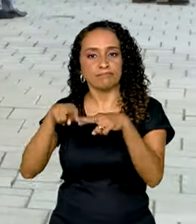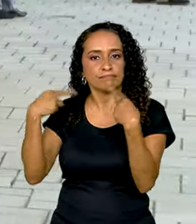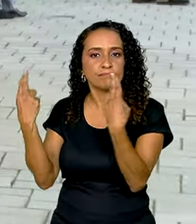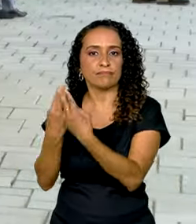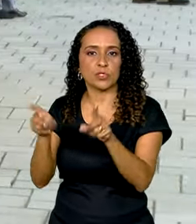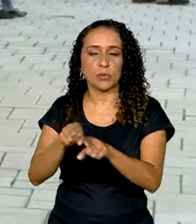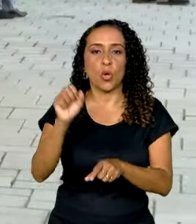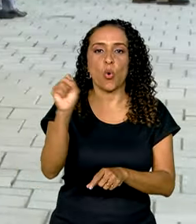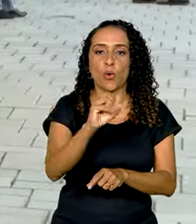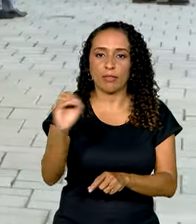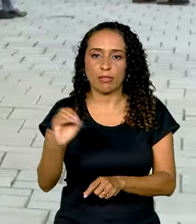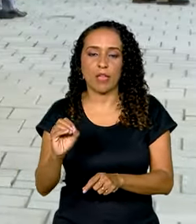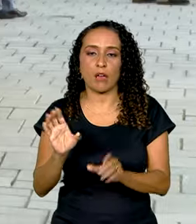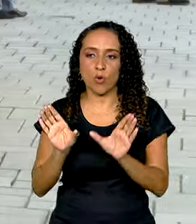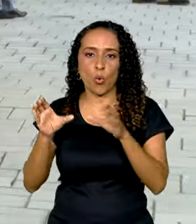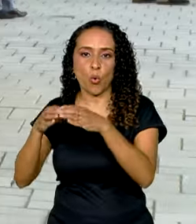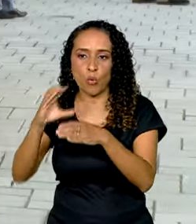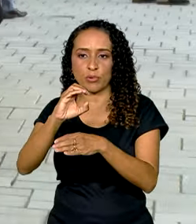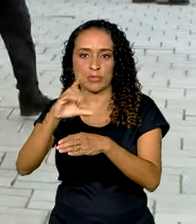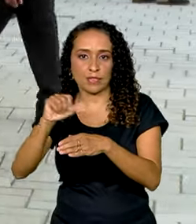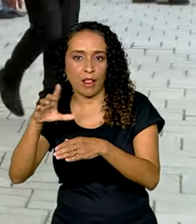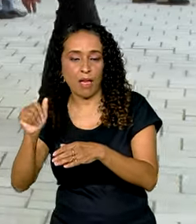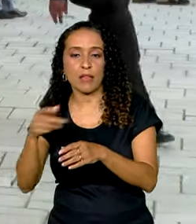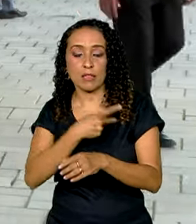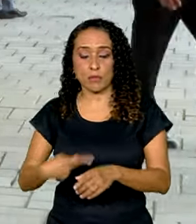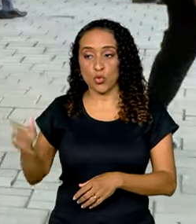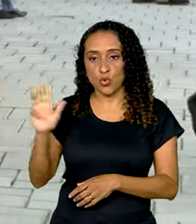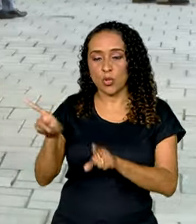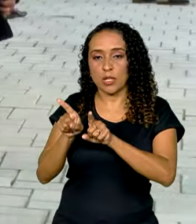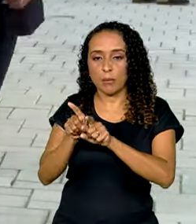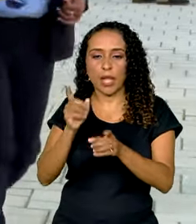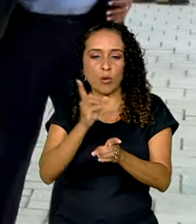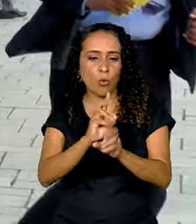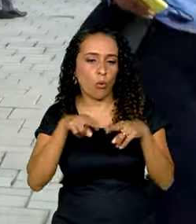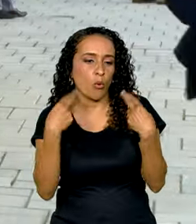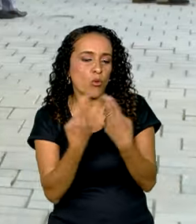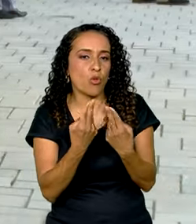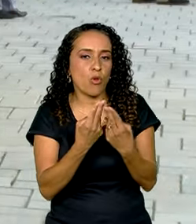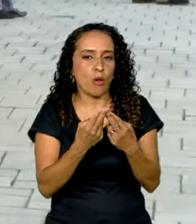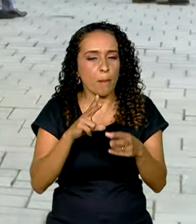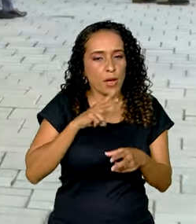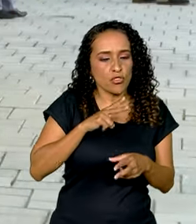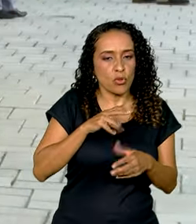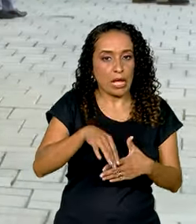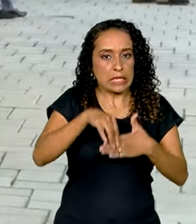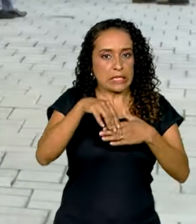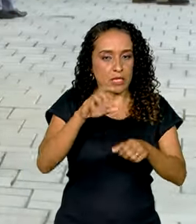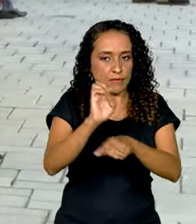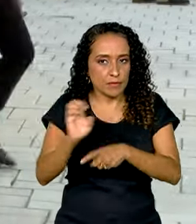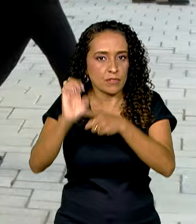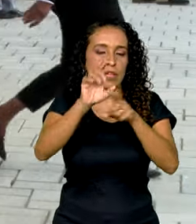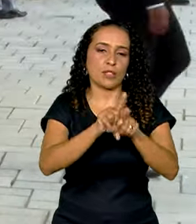da 8ª cúpula da CELAC, o presidente Lula teve encontros reservados com chefes de Estado e de